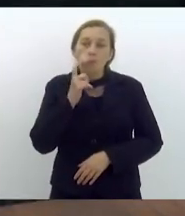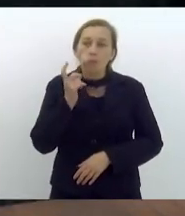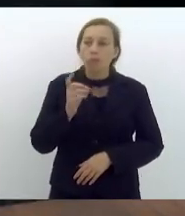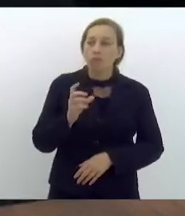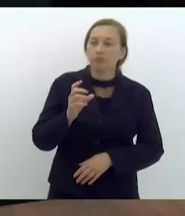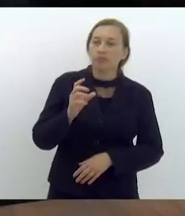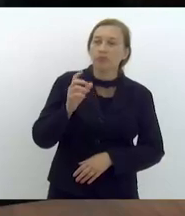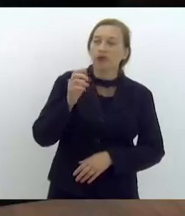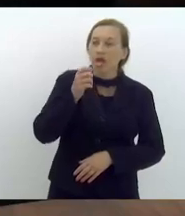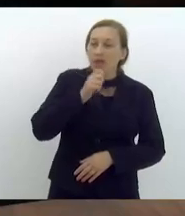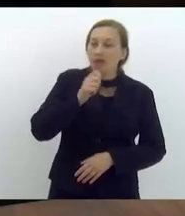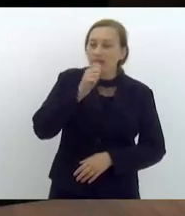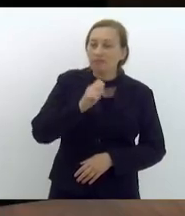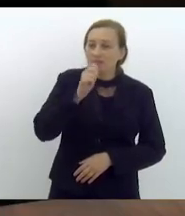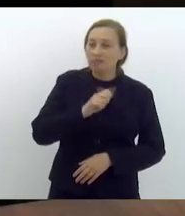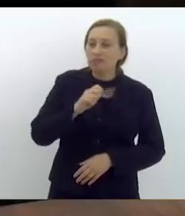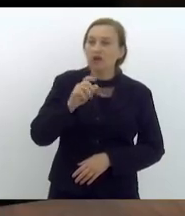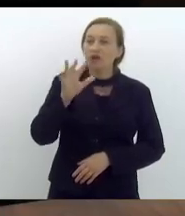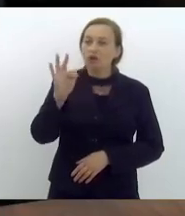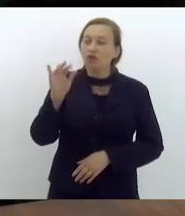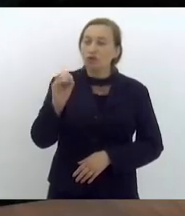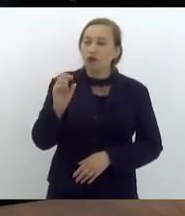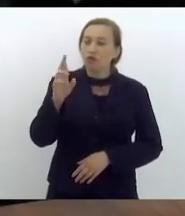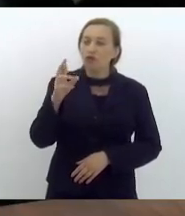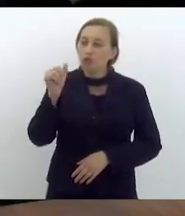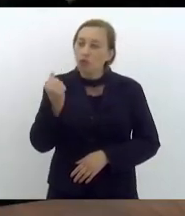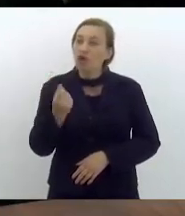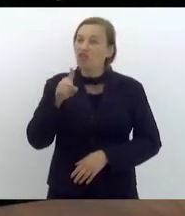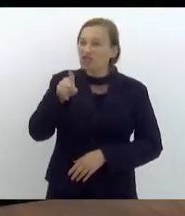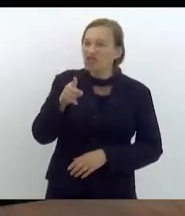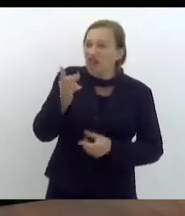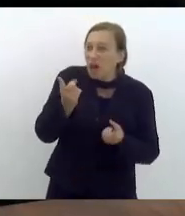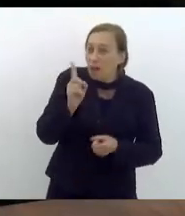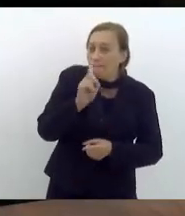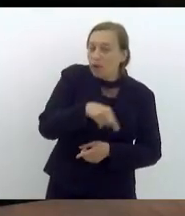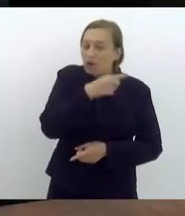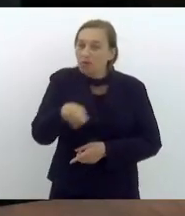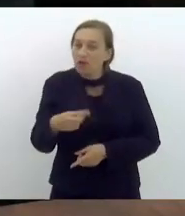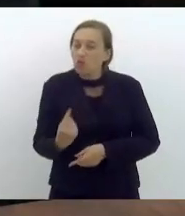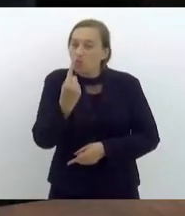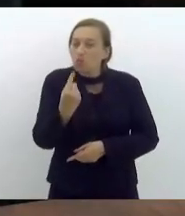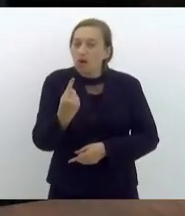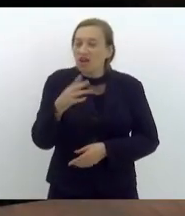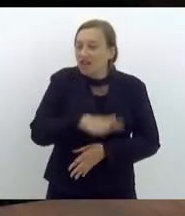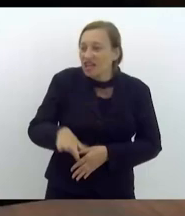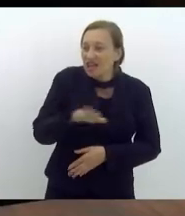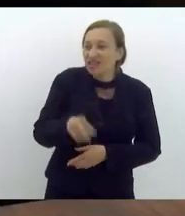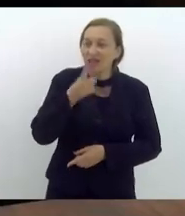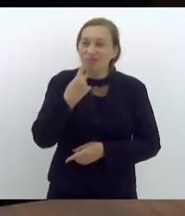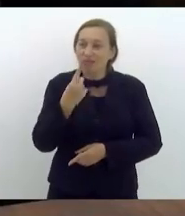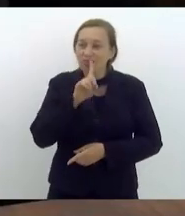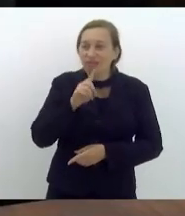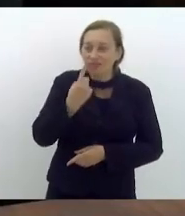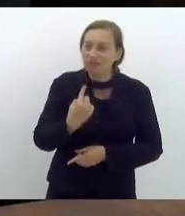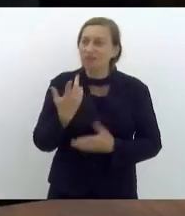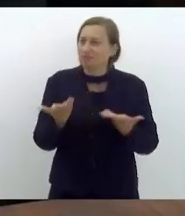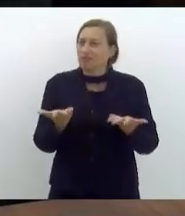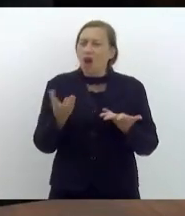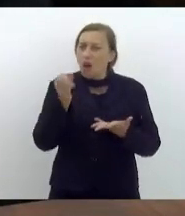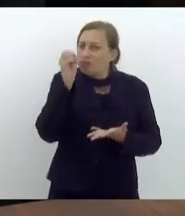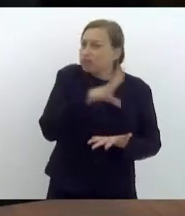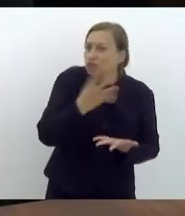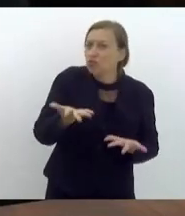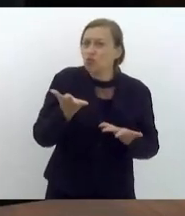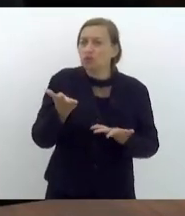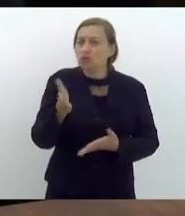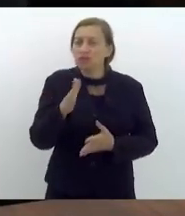e você proibiu hoje uma criança de chupar uma bala Ah mas vamos Proibir a venda dessas escolas o que mais tem